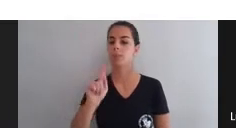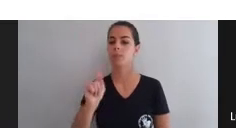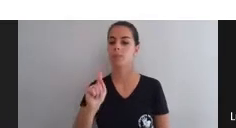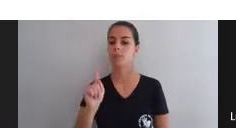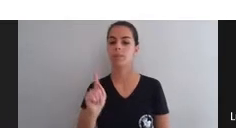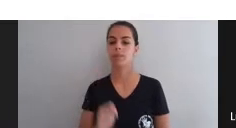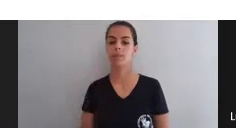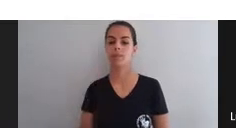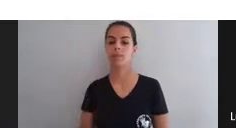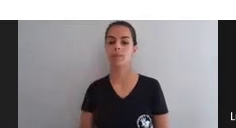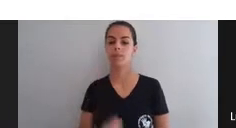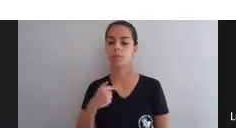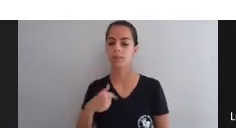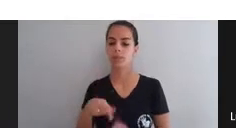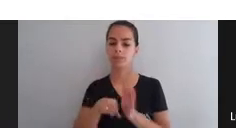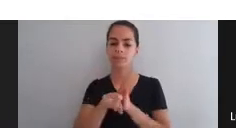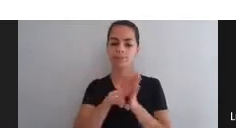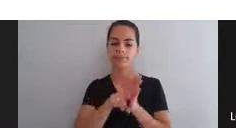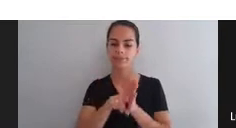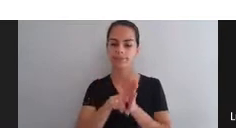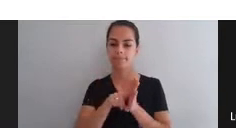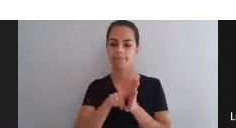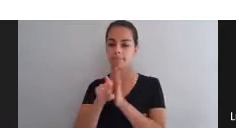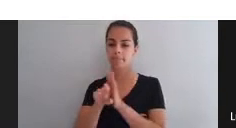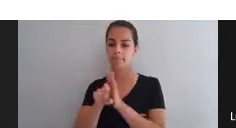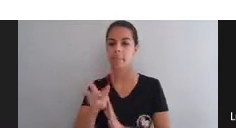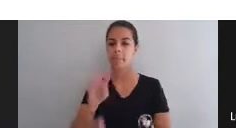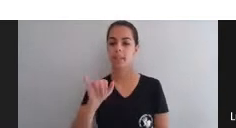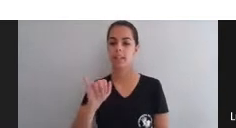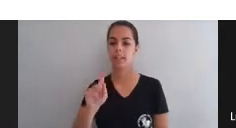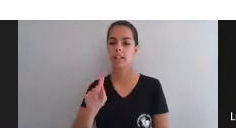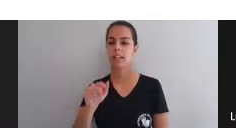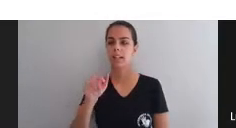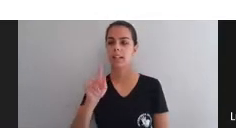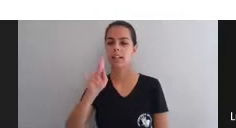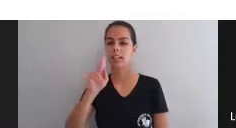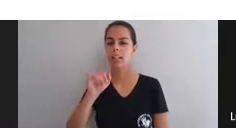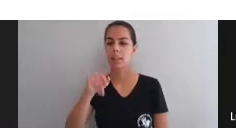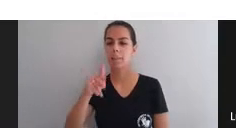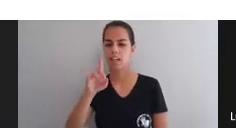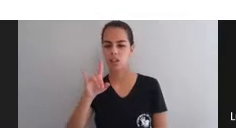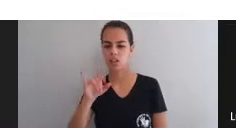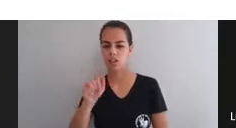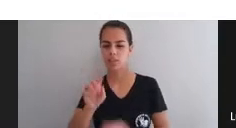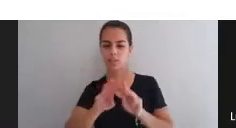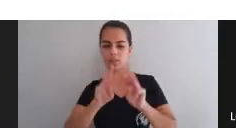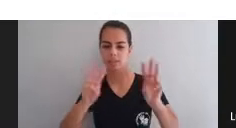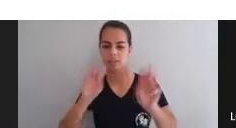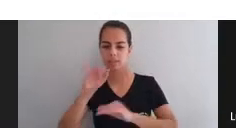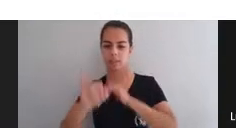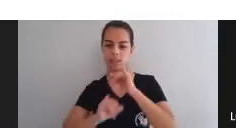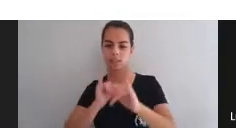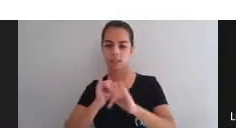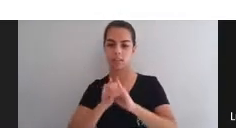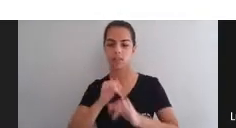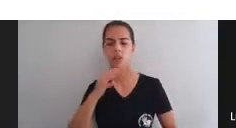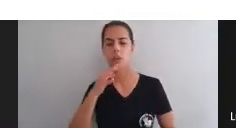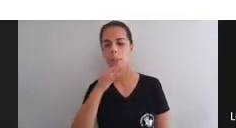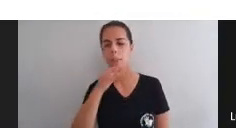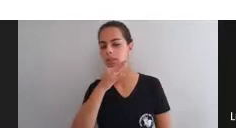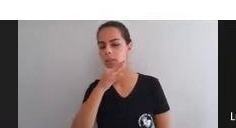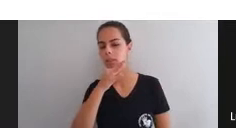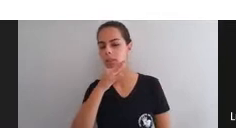Inclusive, eu dei uma vasculhada aí pela Wikipédia e percebi que a menor temperatura que já foi atingida